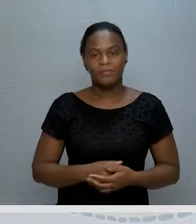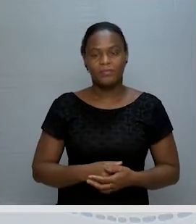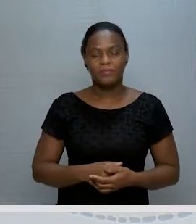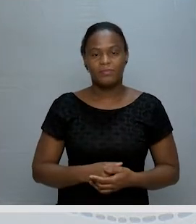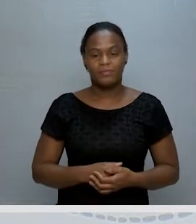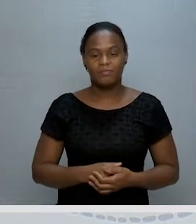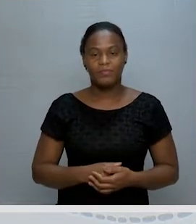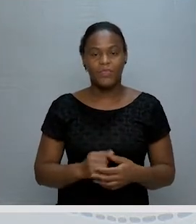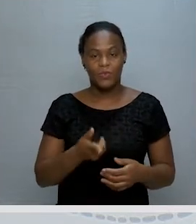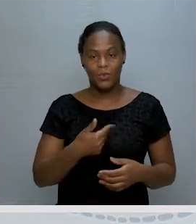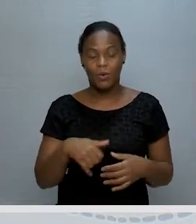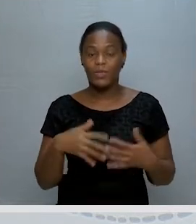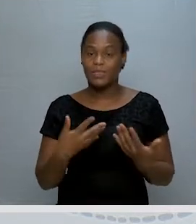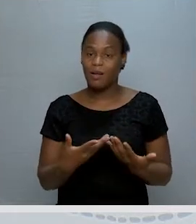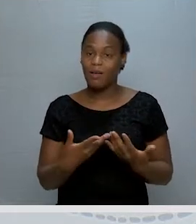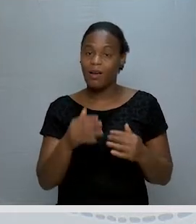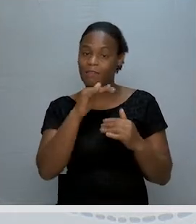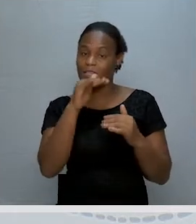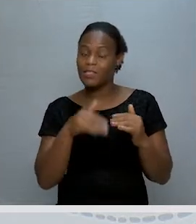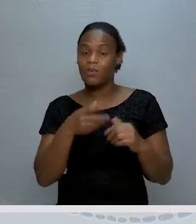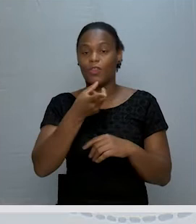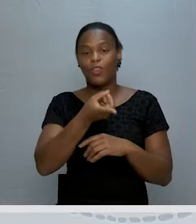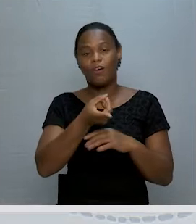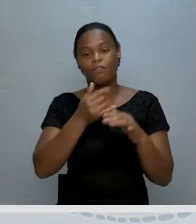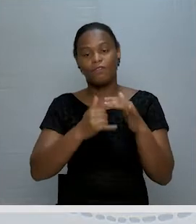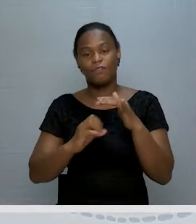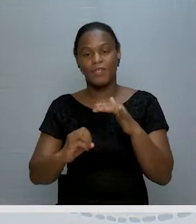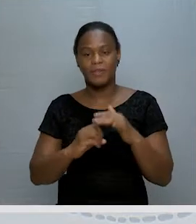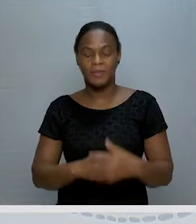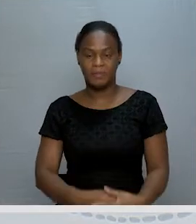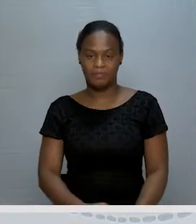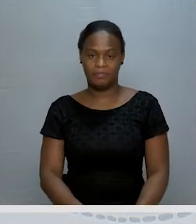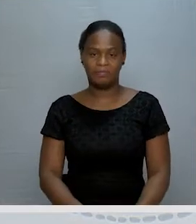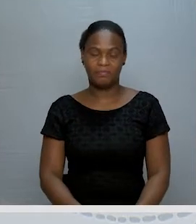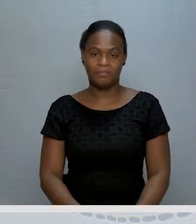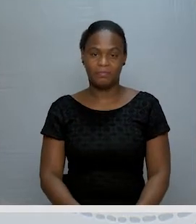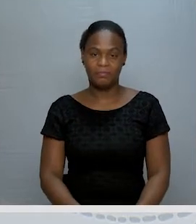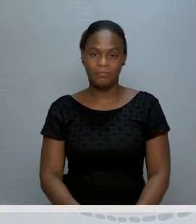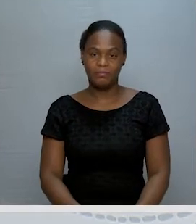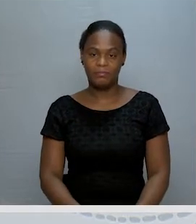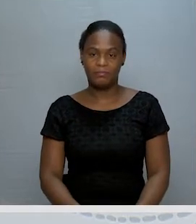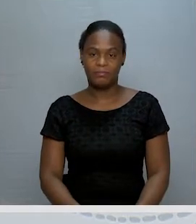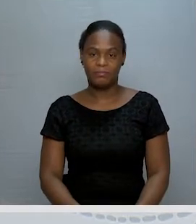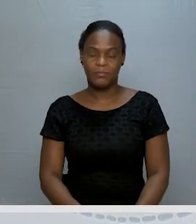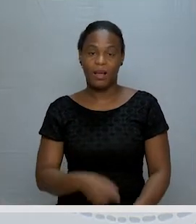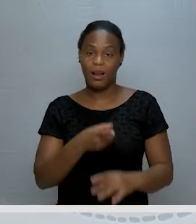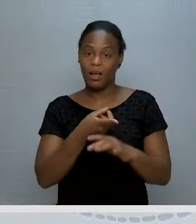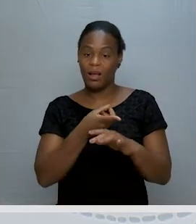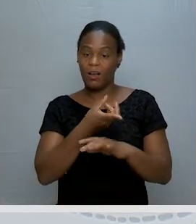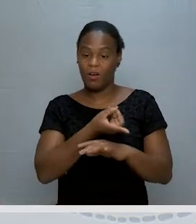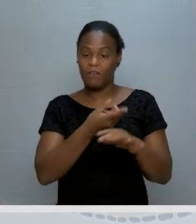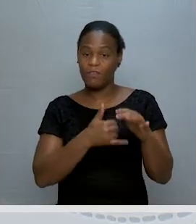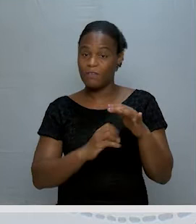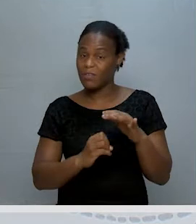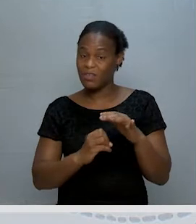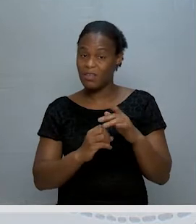9. E passamos a ter a fração 9 vinteavos. Ela é uma fração, ela